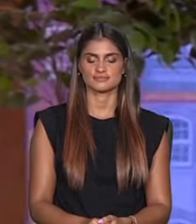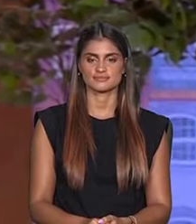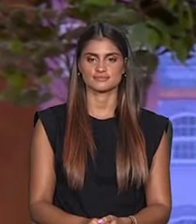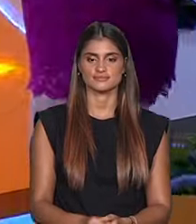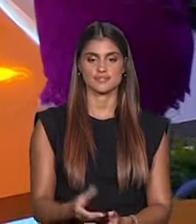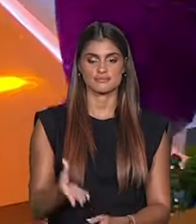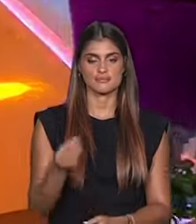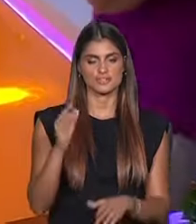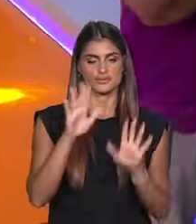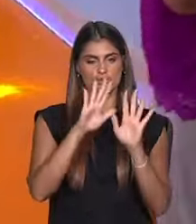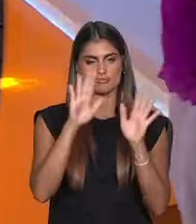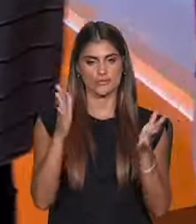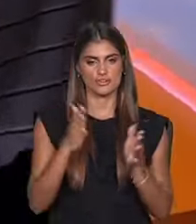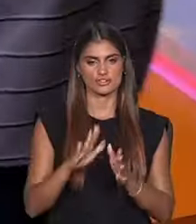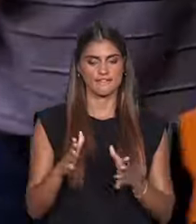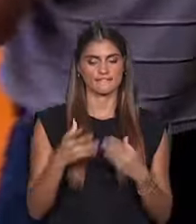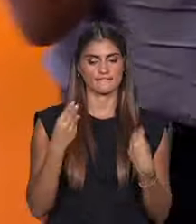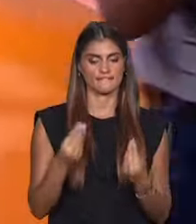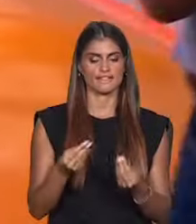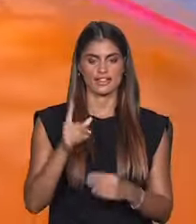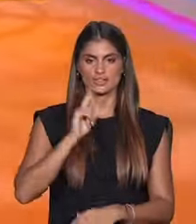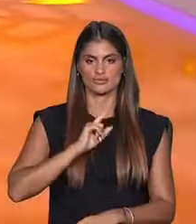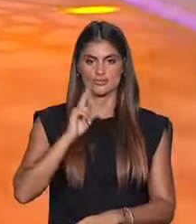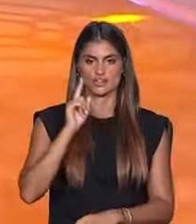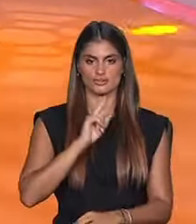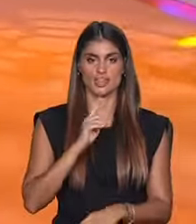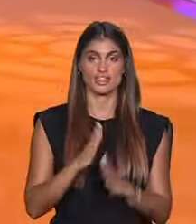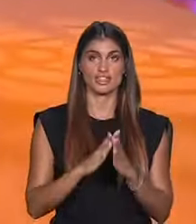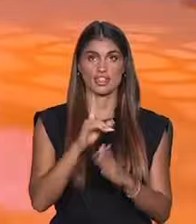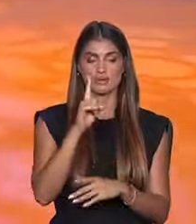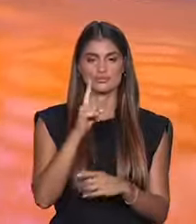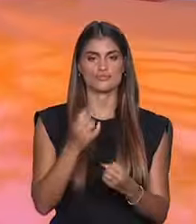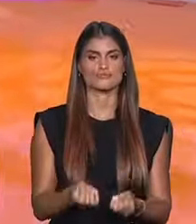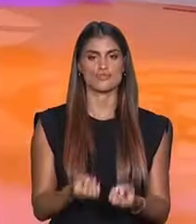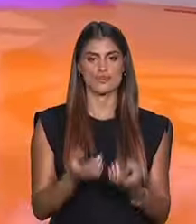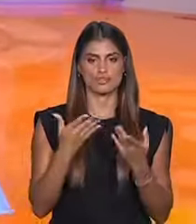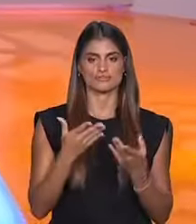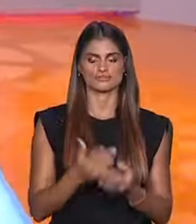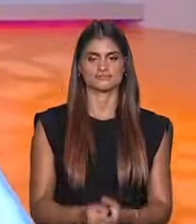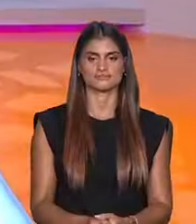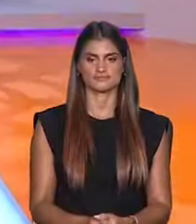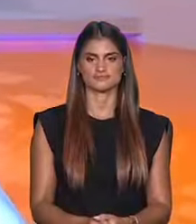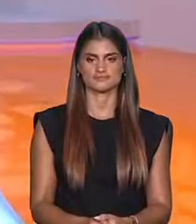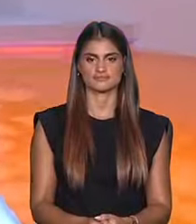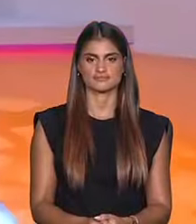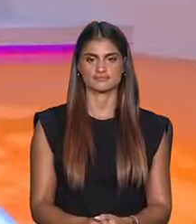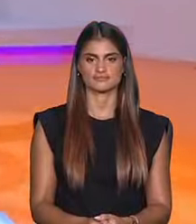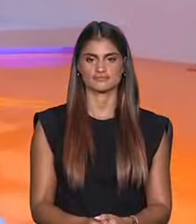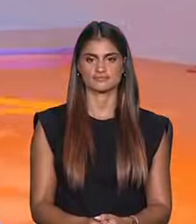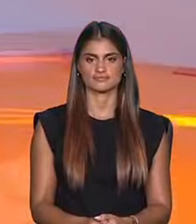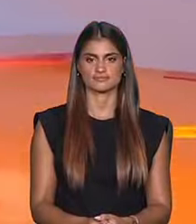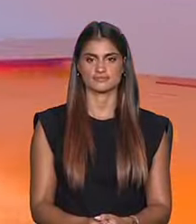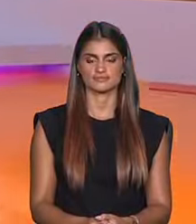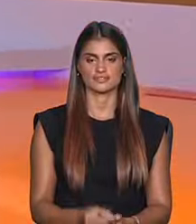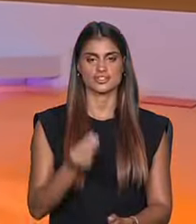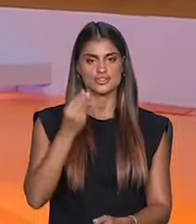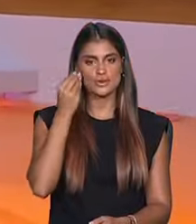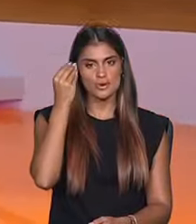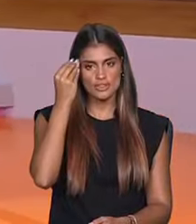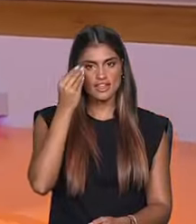ficar. A mais formosa, a mais gostosa das mulheres que Deus pôde criar. Ai,